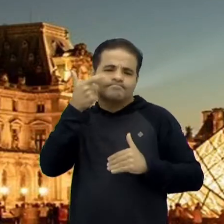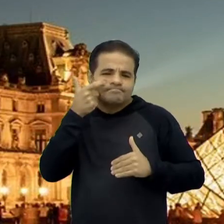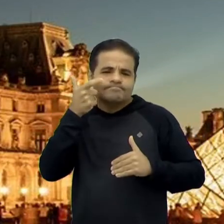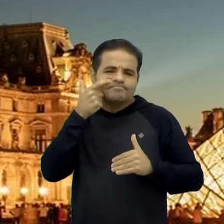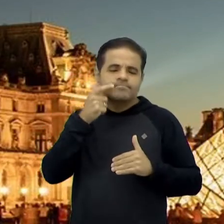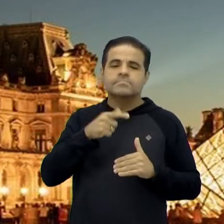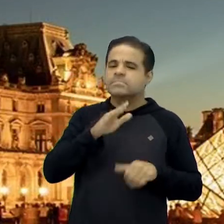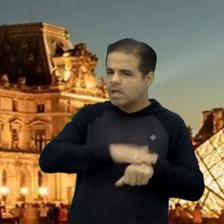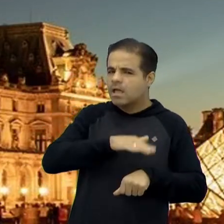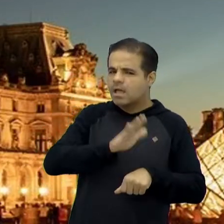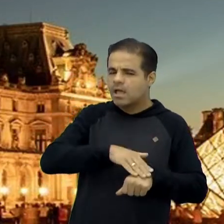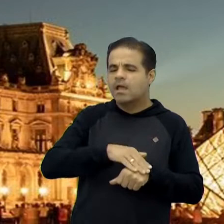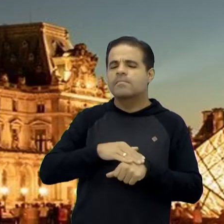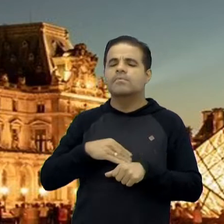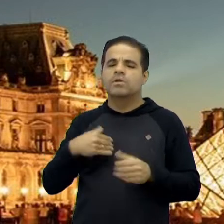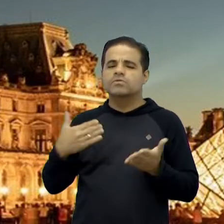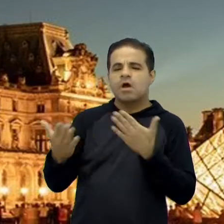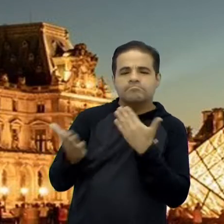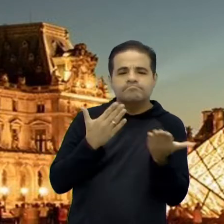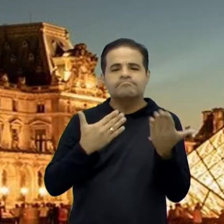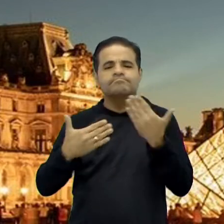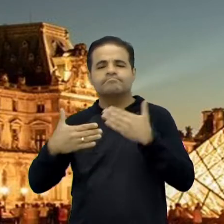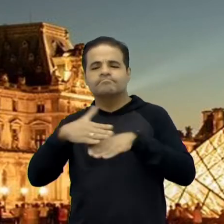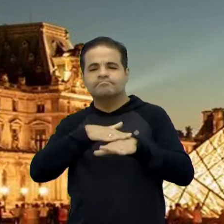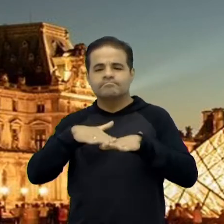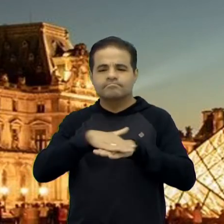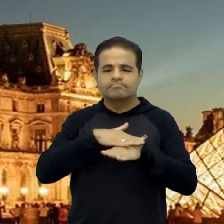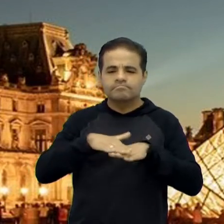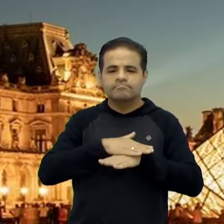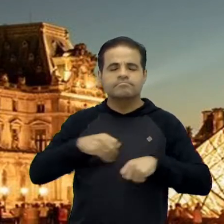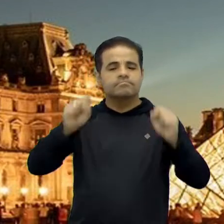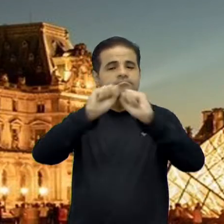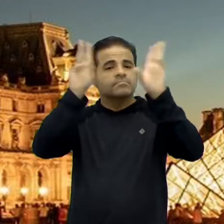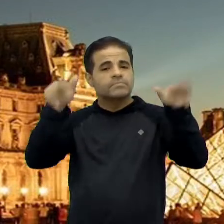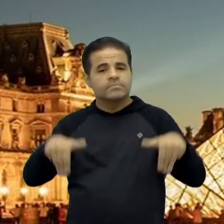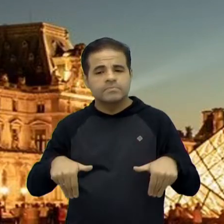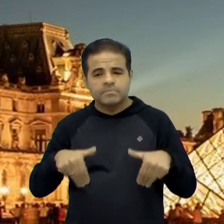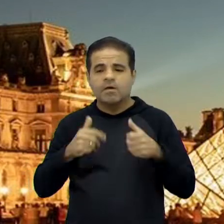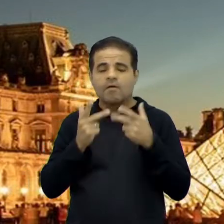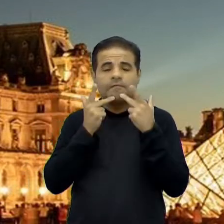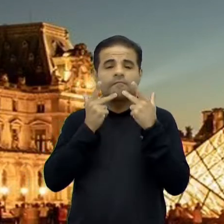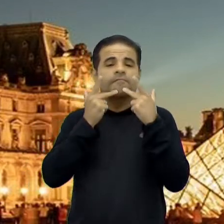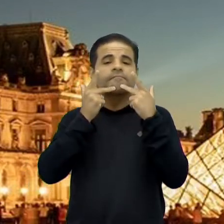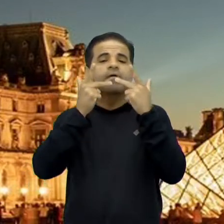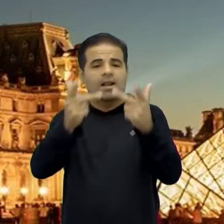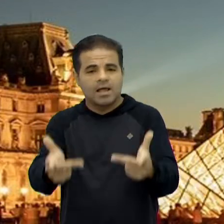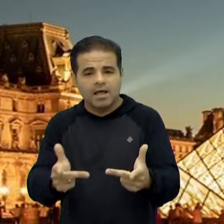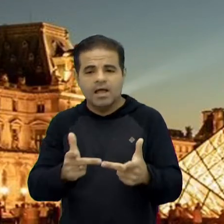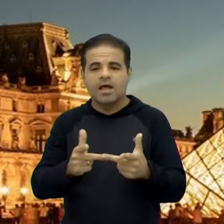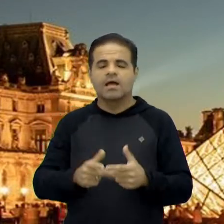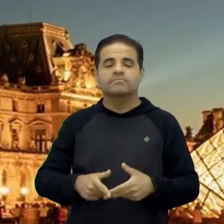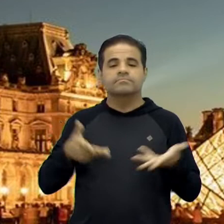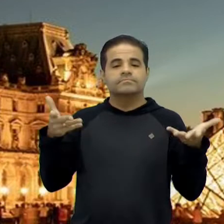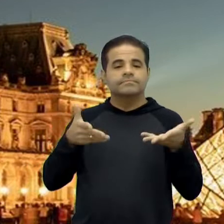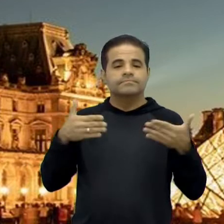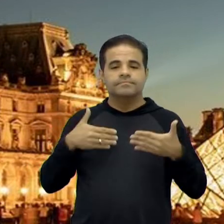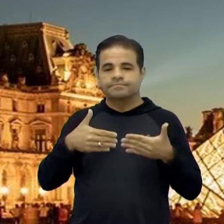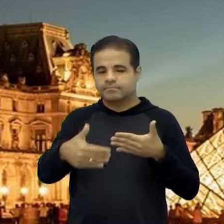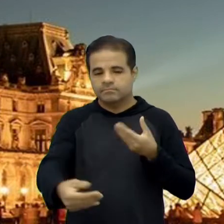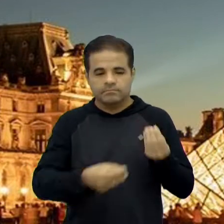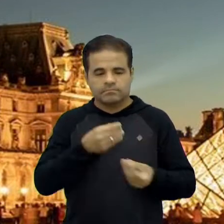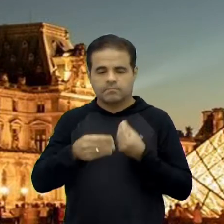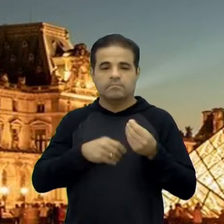Temos um tempinho aí pra gente começar a conhecer um pouquinho sobre esse museu, né? Que fala sobre a contemporaneidade, como que a gente